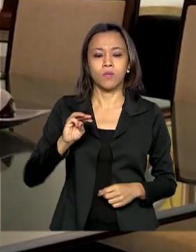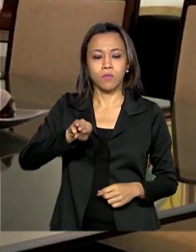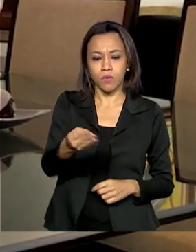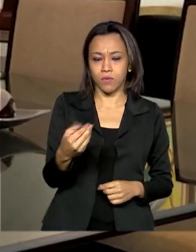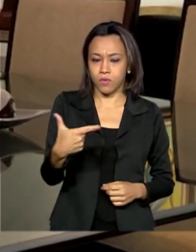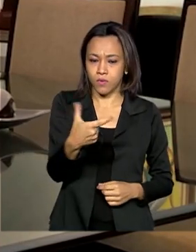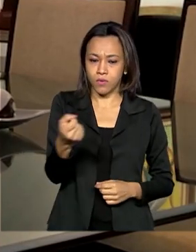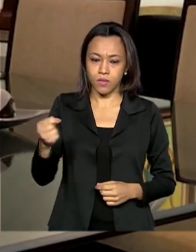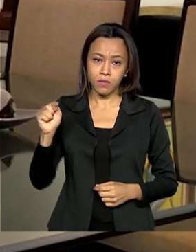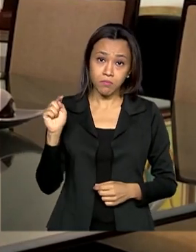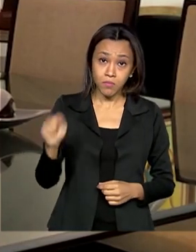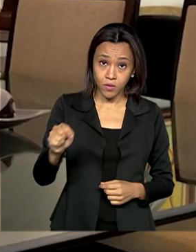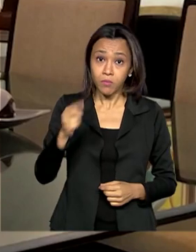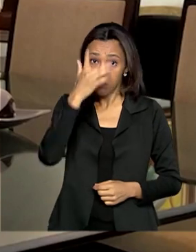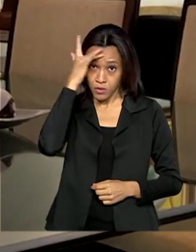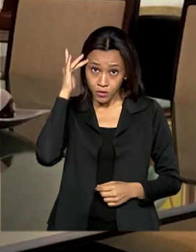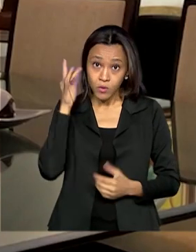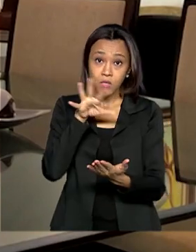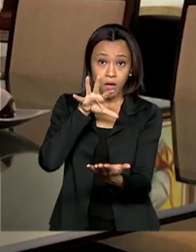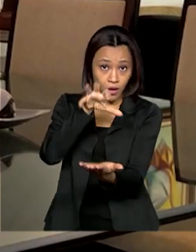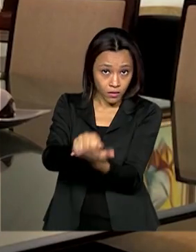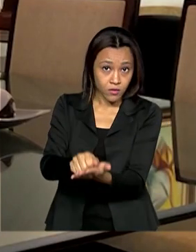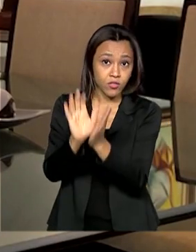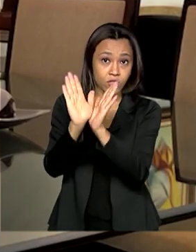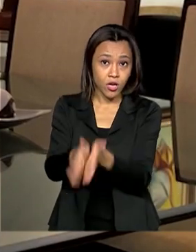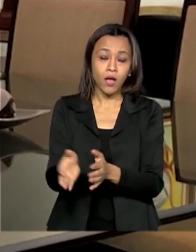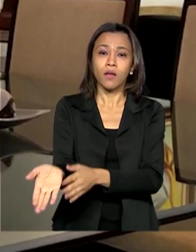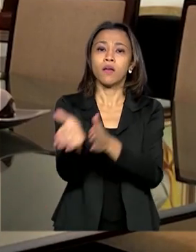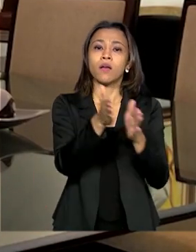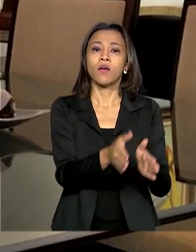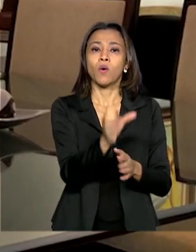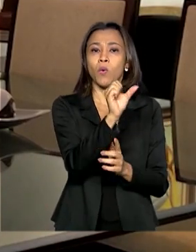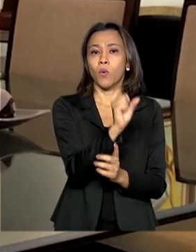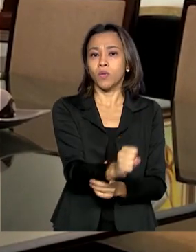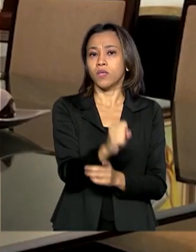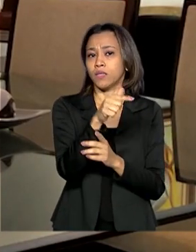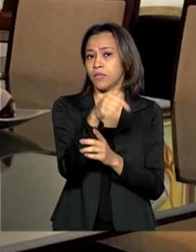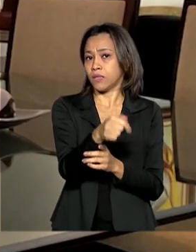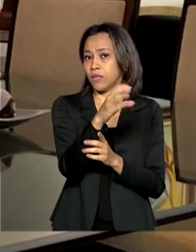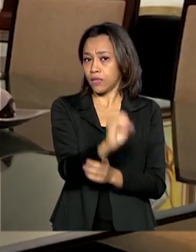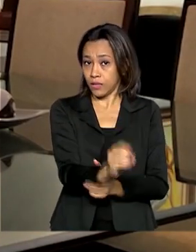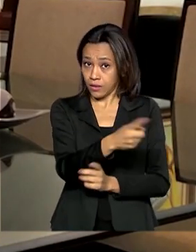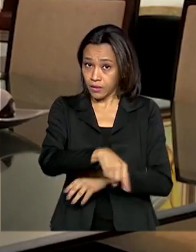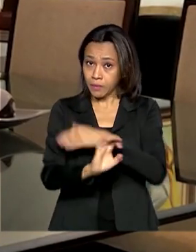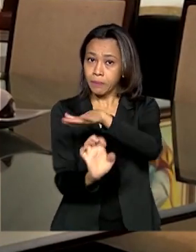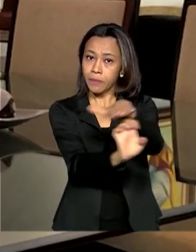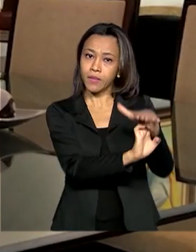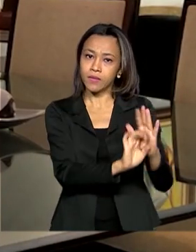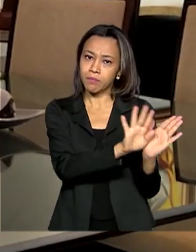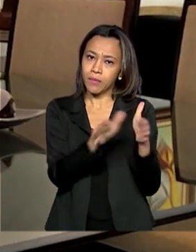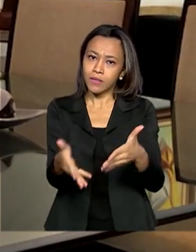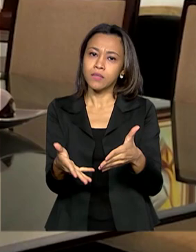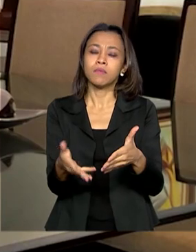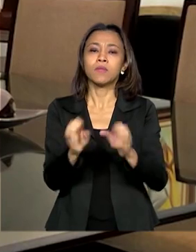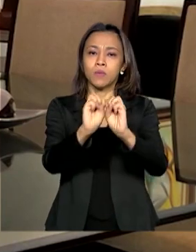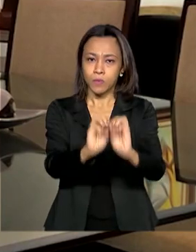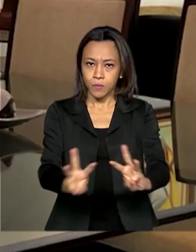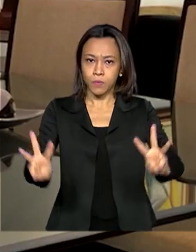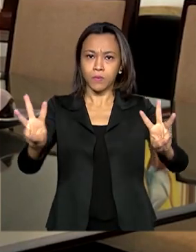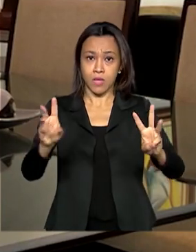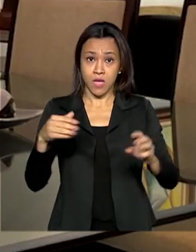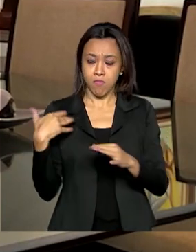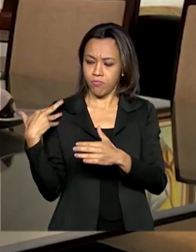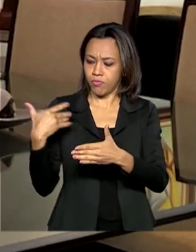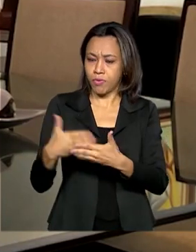200 mil consumidores cadastrados e 870 empresas participantes. Nesses seis anos, já